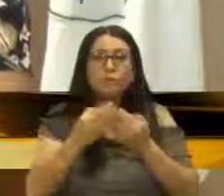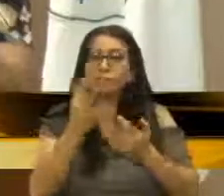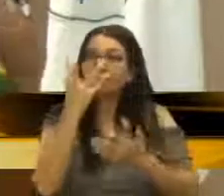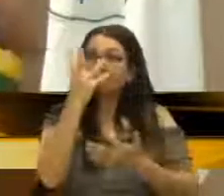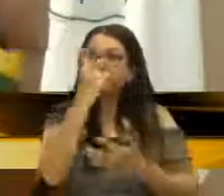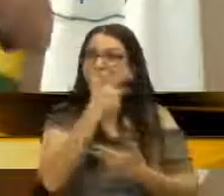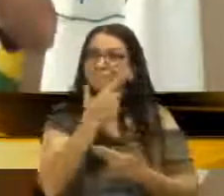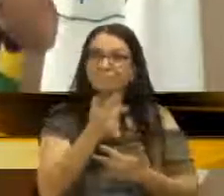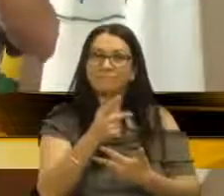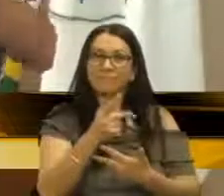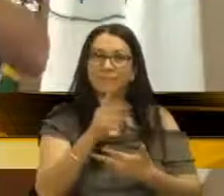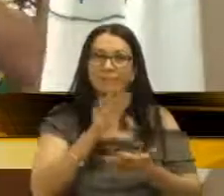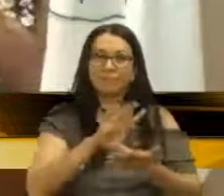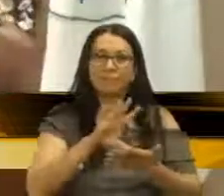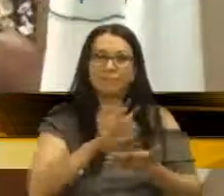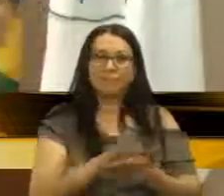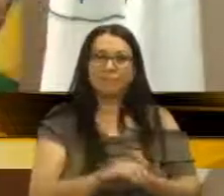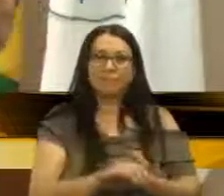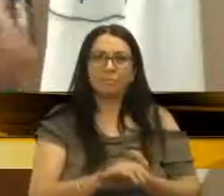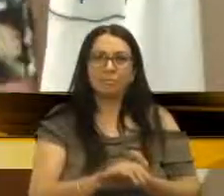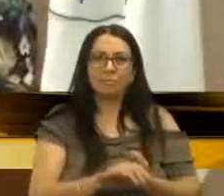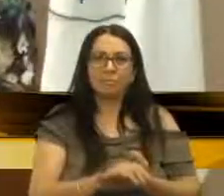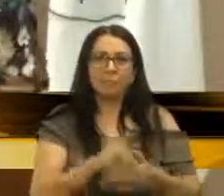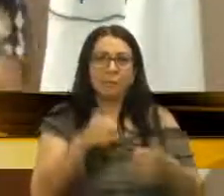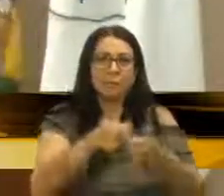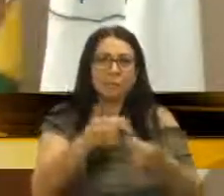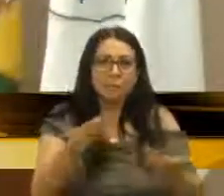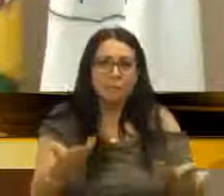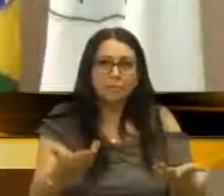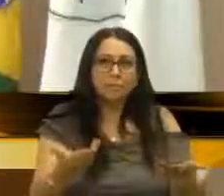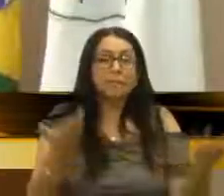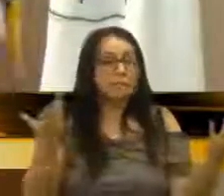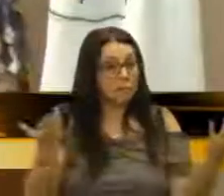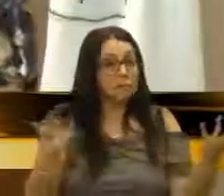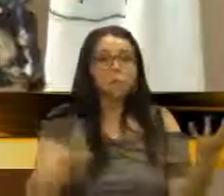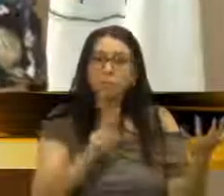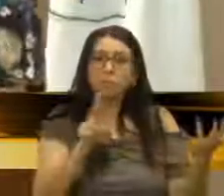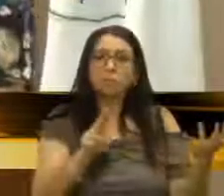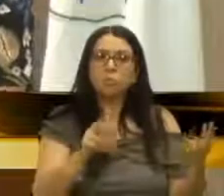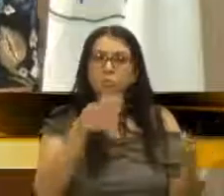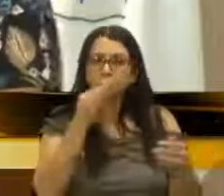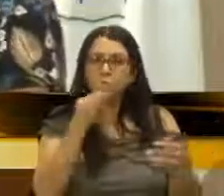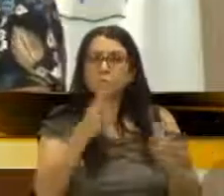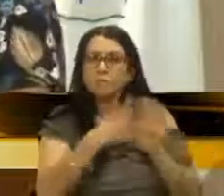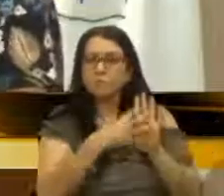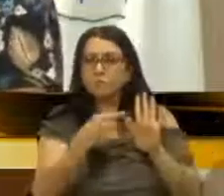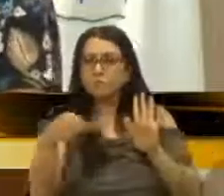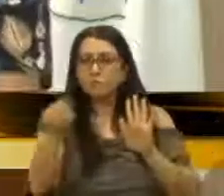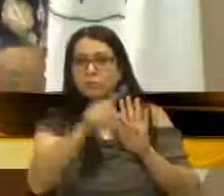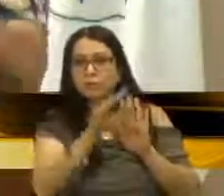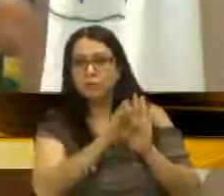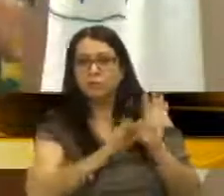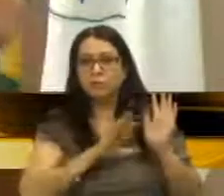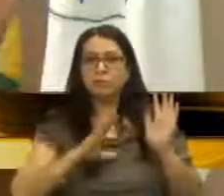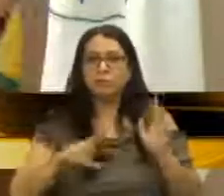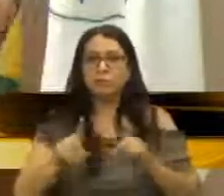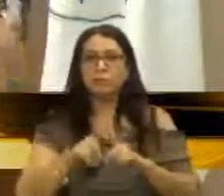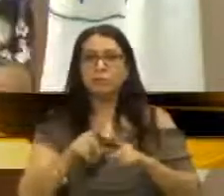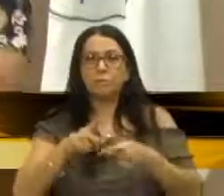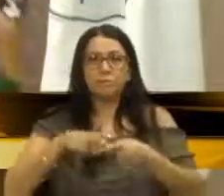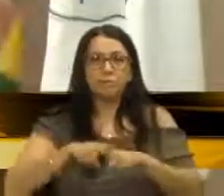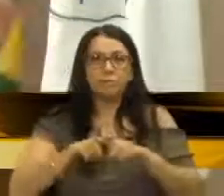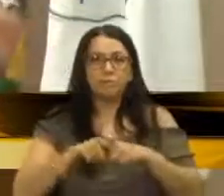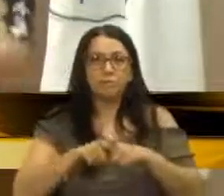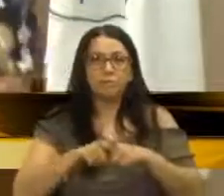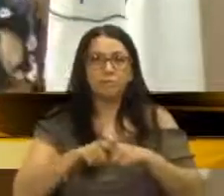isso apresenta aqui pertinho então que se use em caxias do sul rs exemplo de flores da cunha também e tem um parquinho